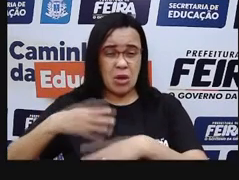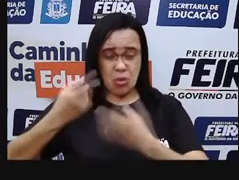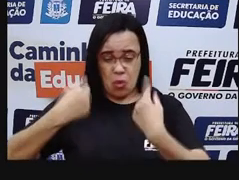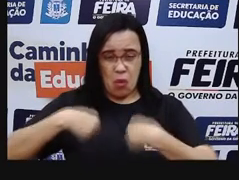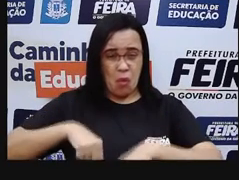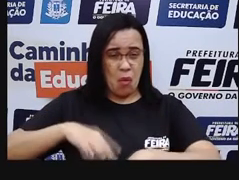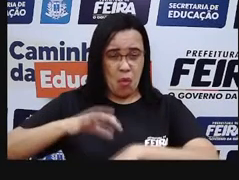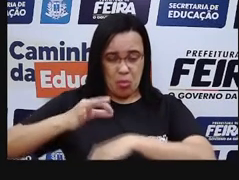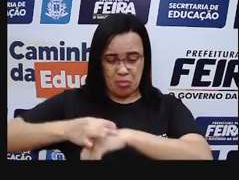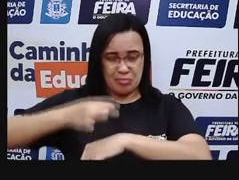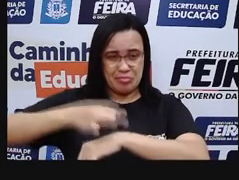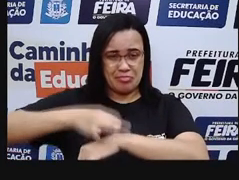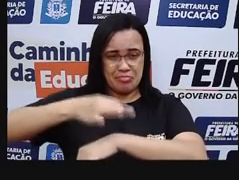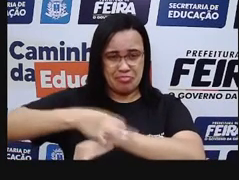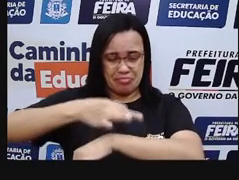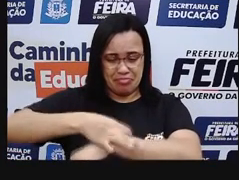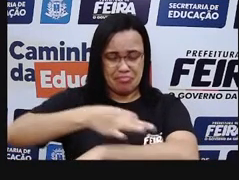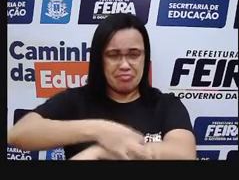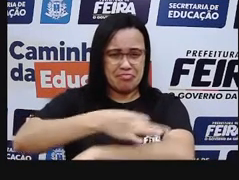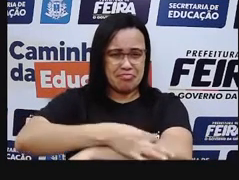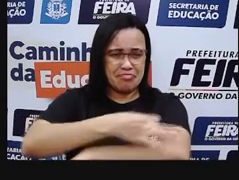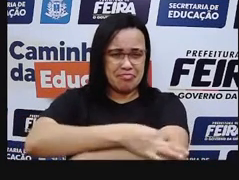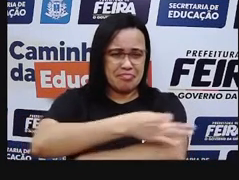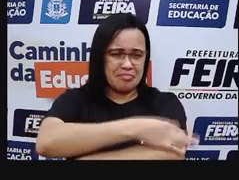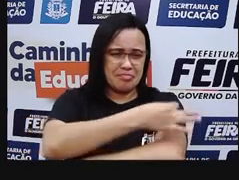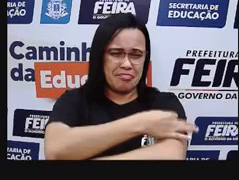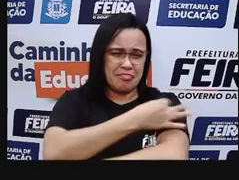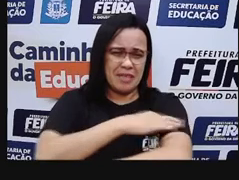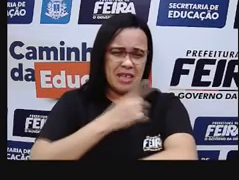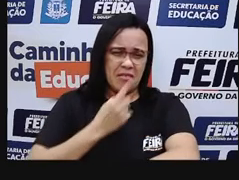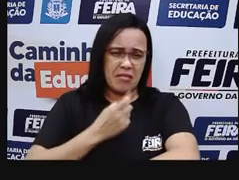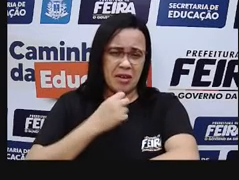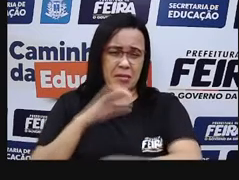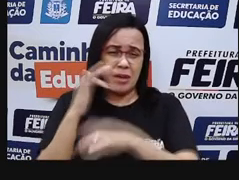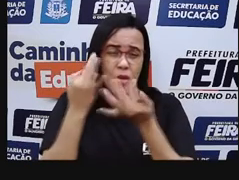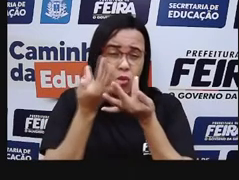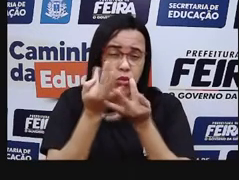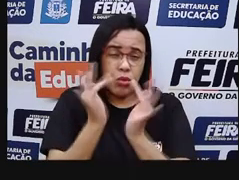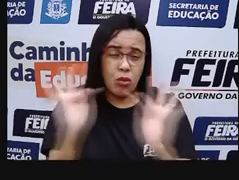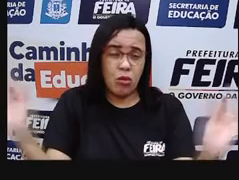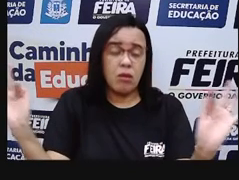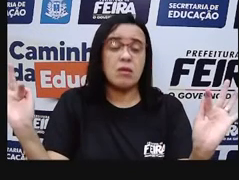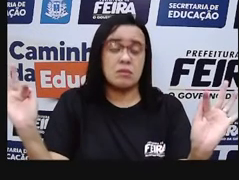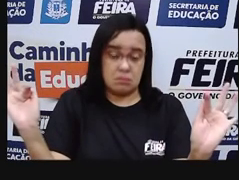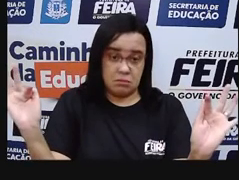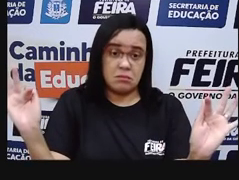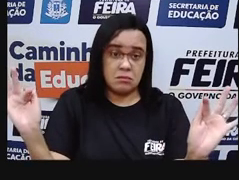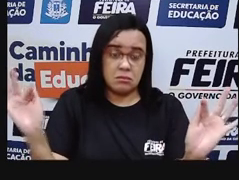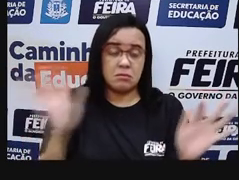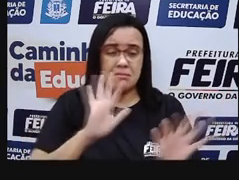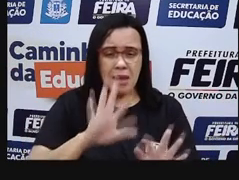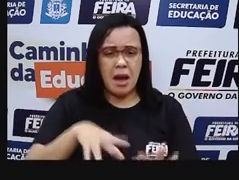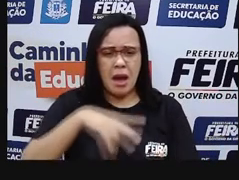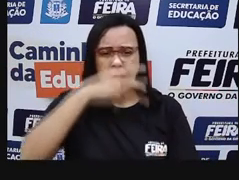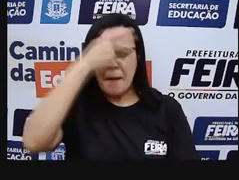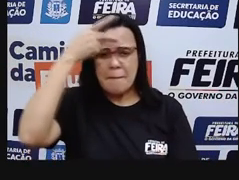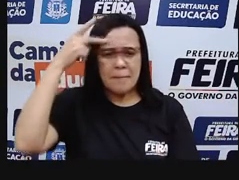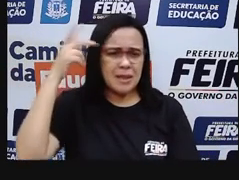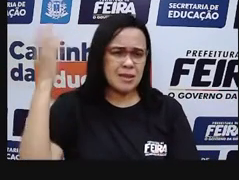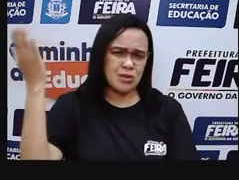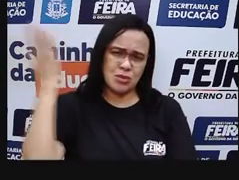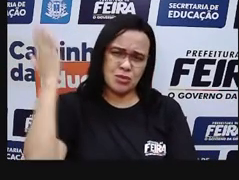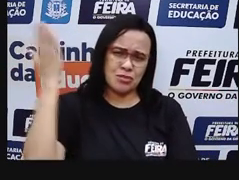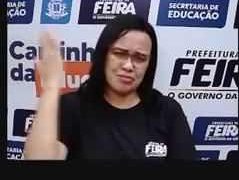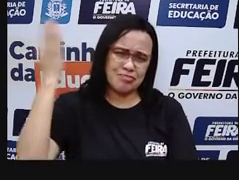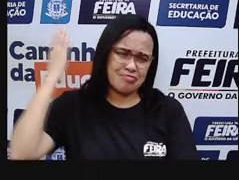certo e essas feridas né é que que as pessoas faziam nessa China antiga